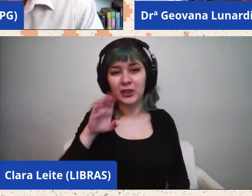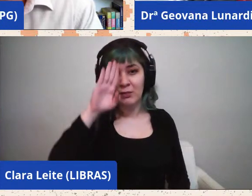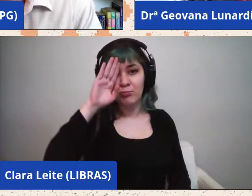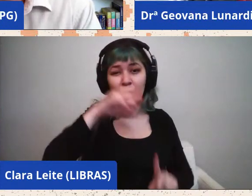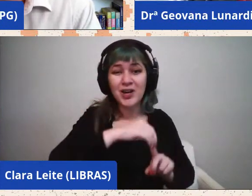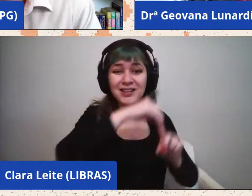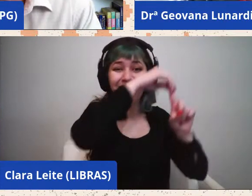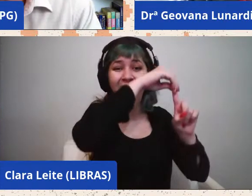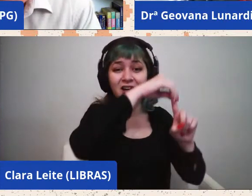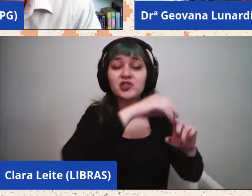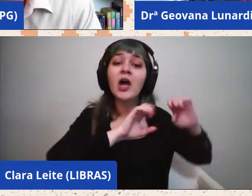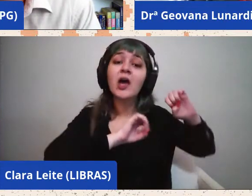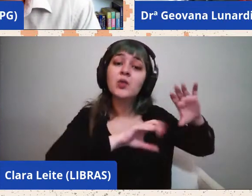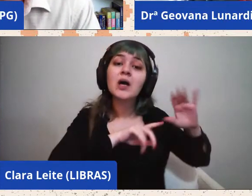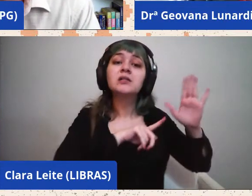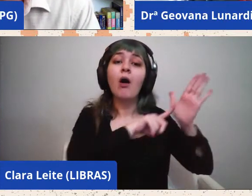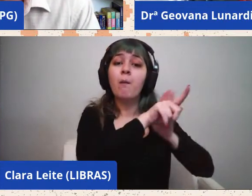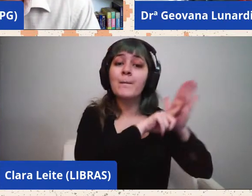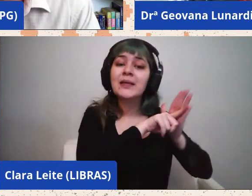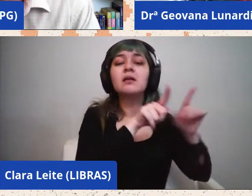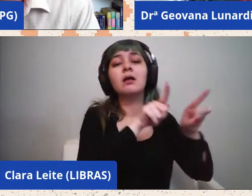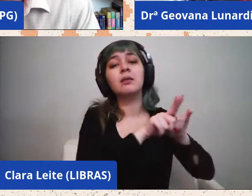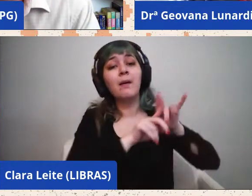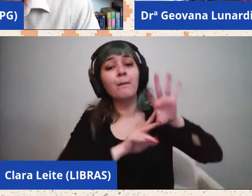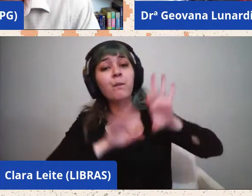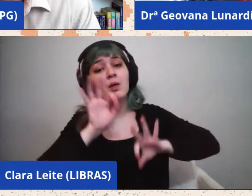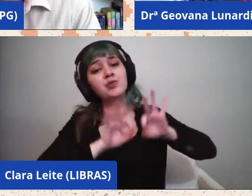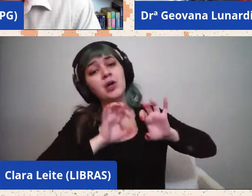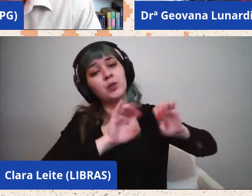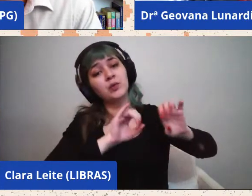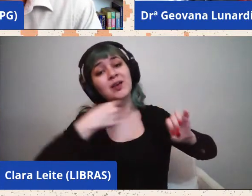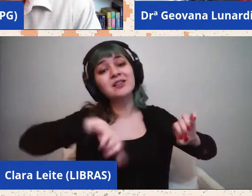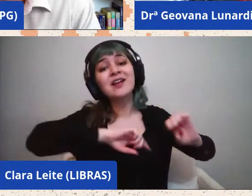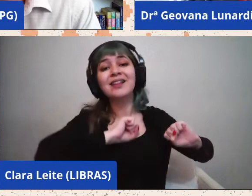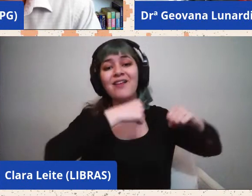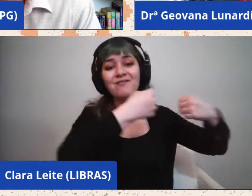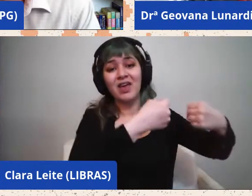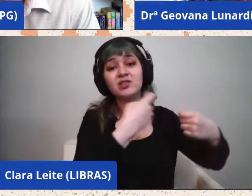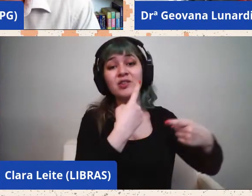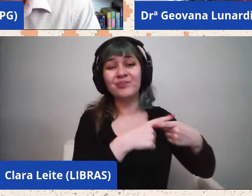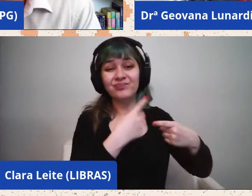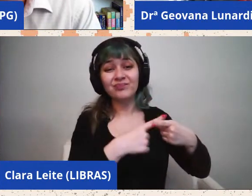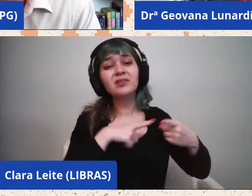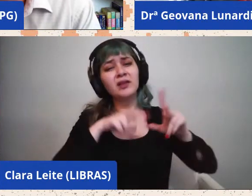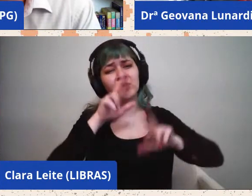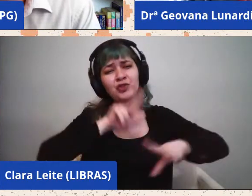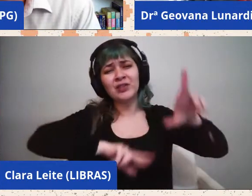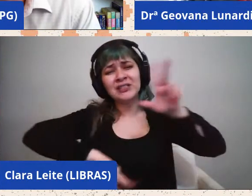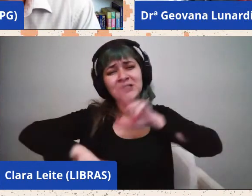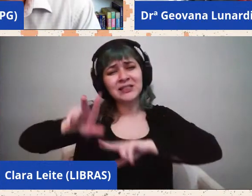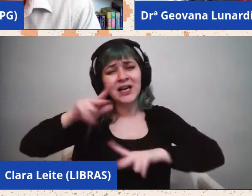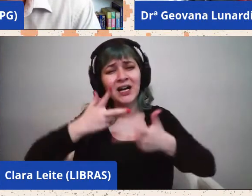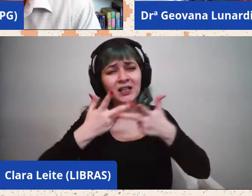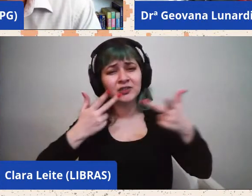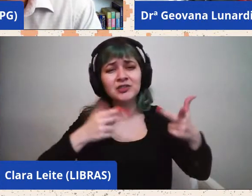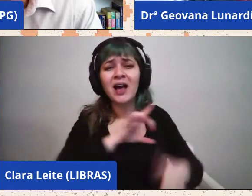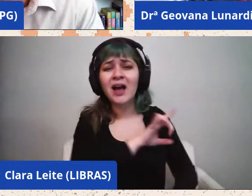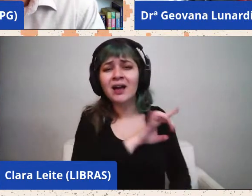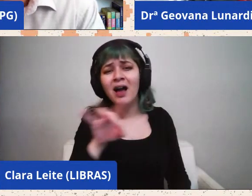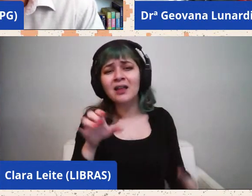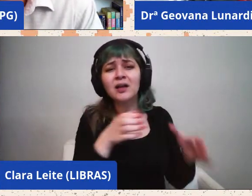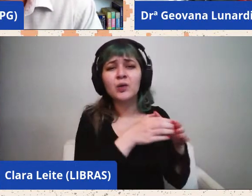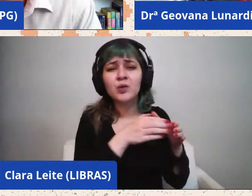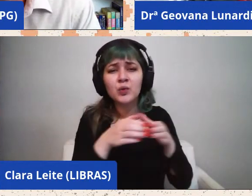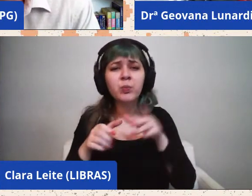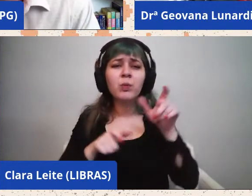priorizam o projeto de educação que nós defendemos, porque há muita diversidade em cada grupo, em cada pessoa,